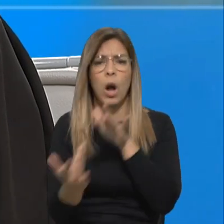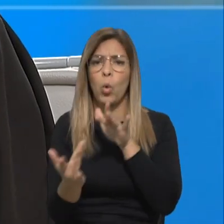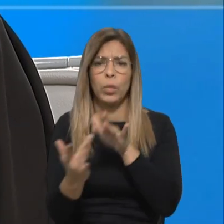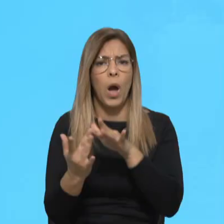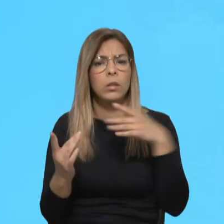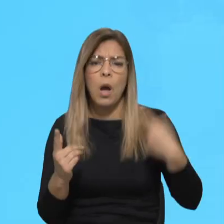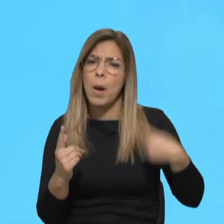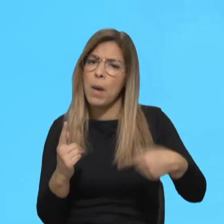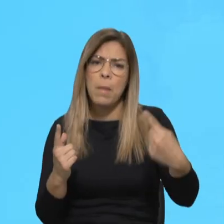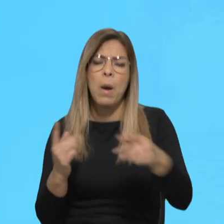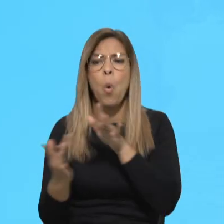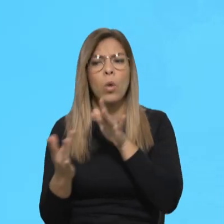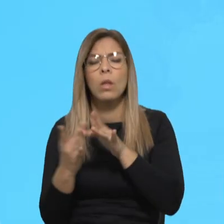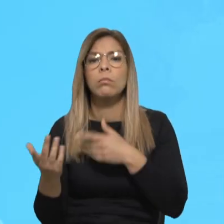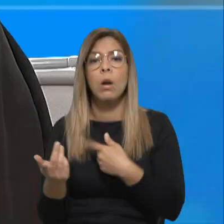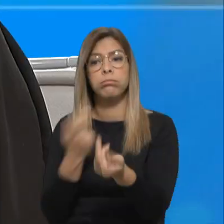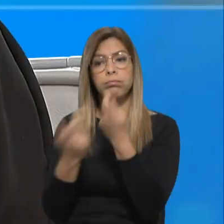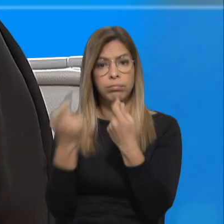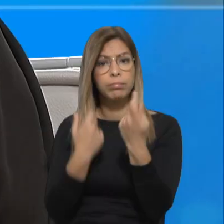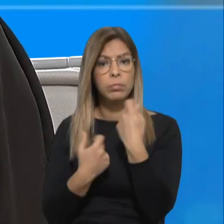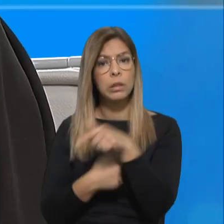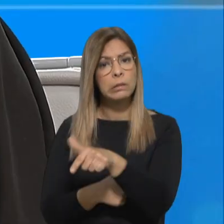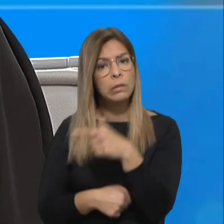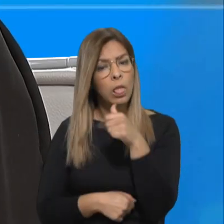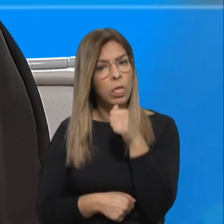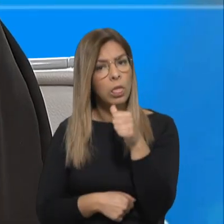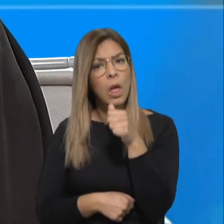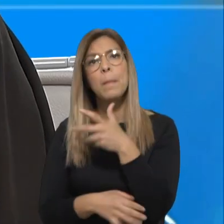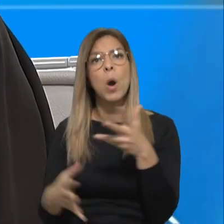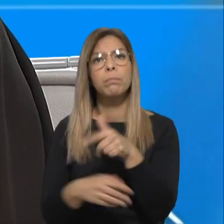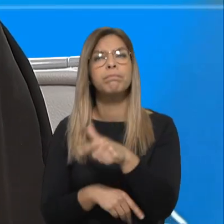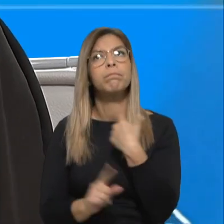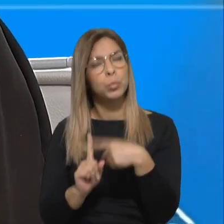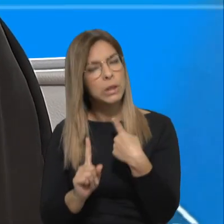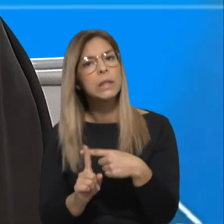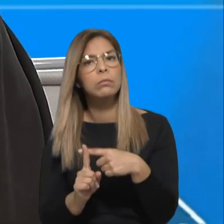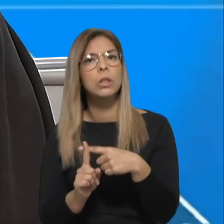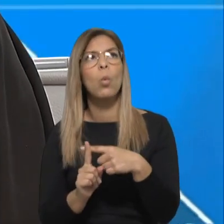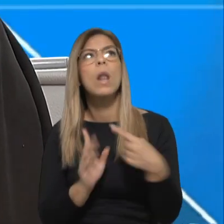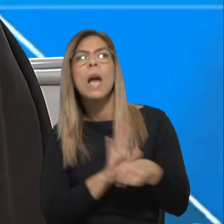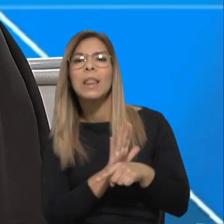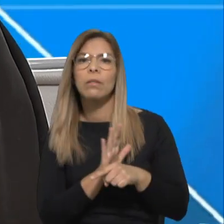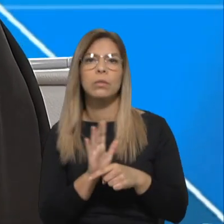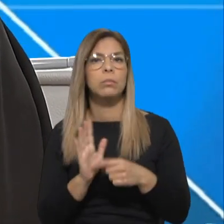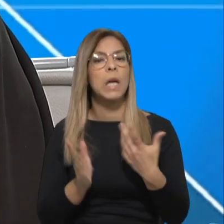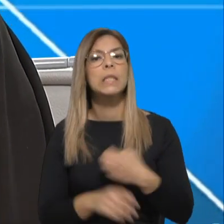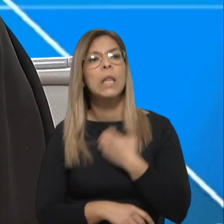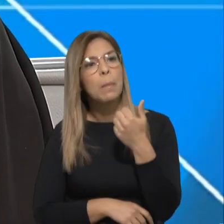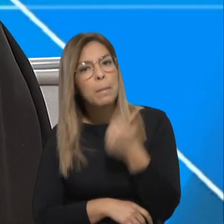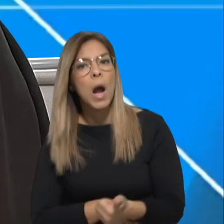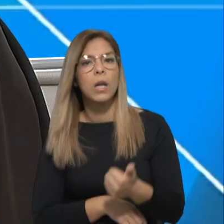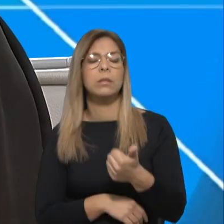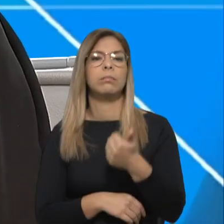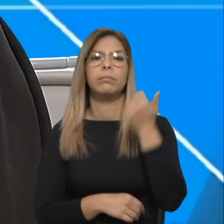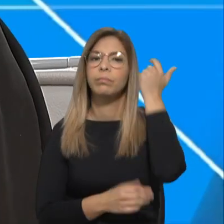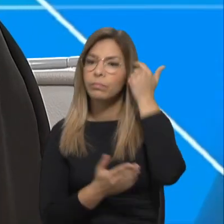parte destas pessoas, e o feedback que as pessoas nos dão é de que foi um momento positivo, que se sentiram bem, que se sentiram verdadeiramente